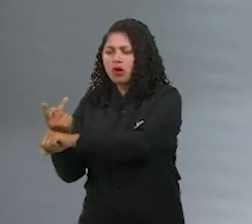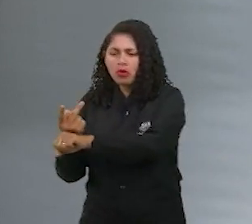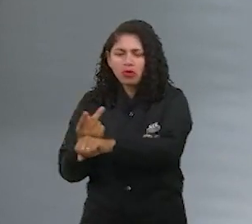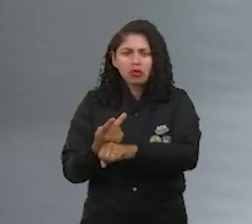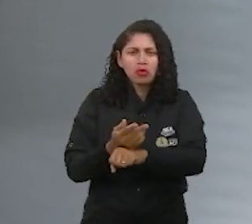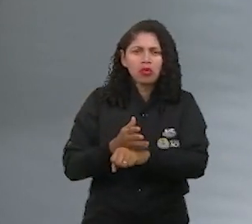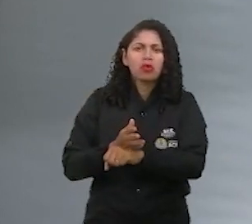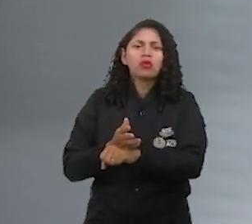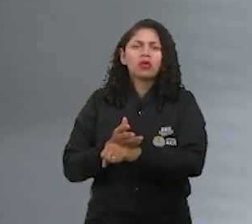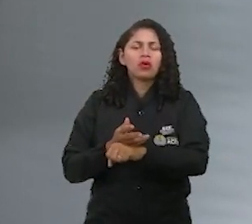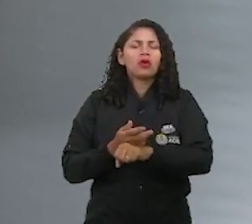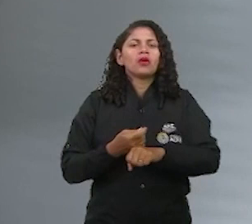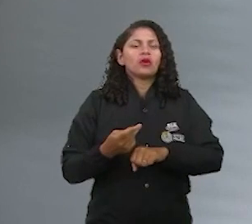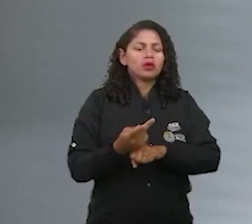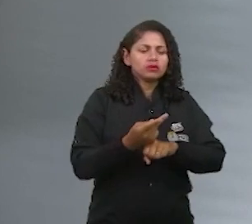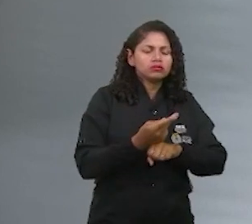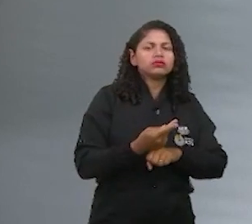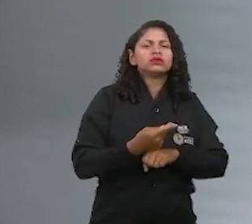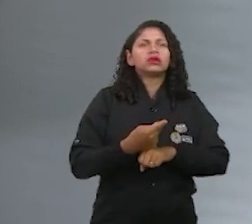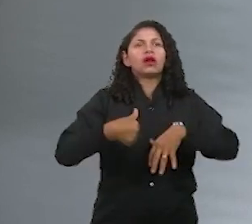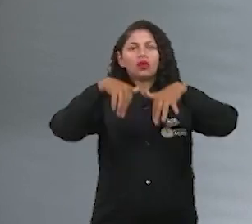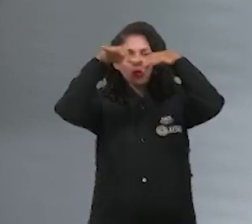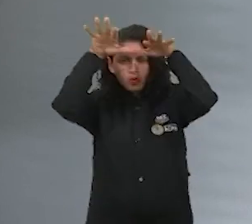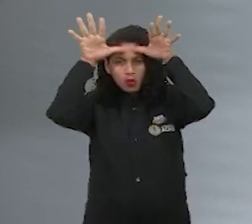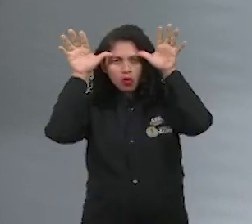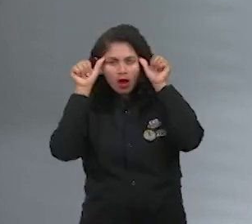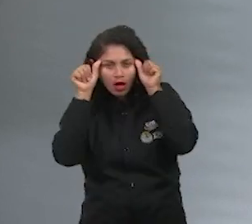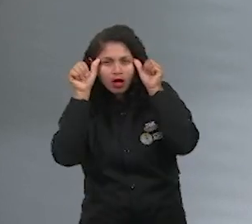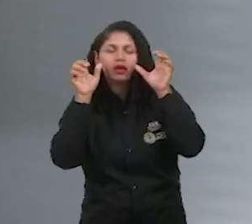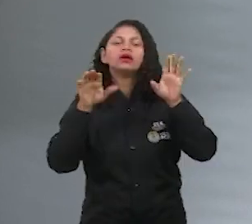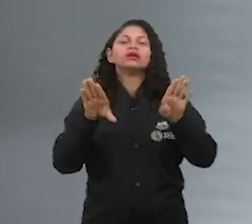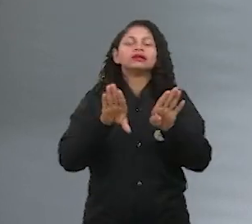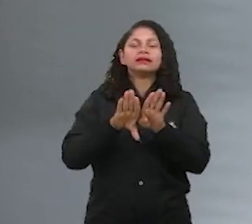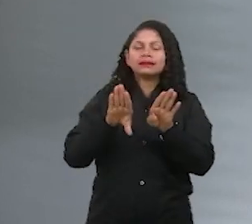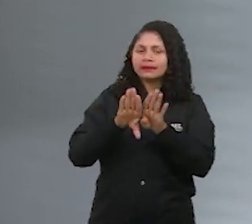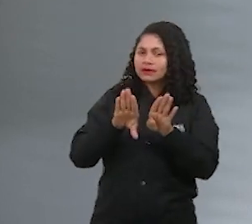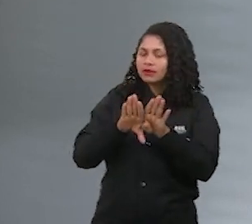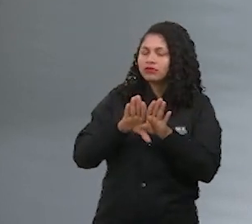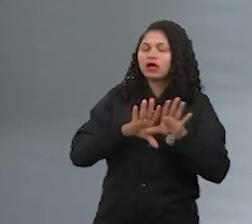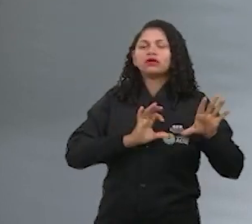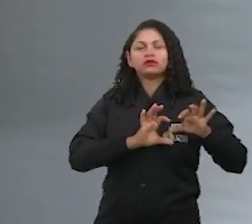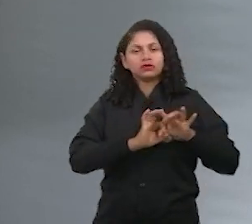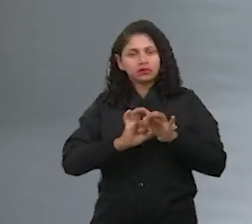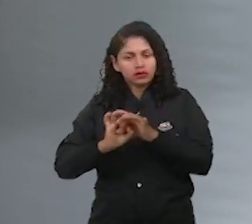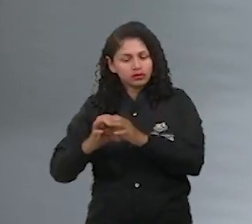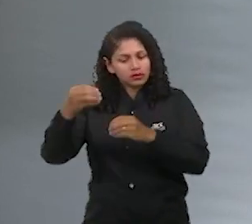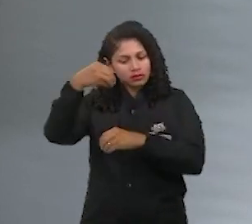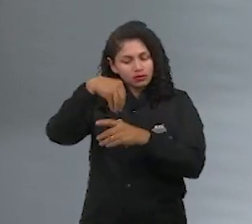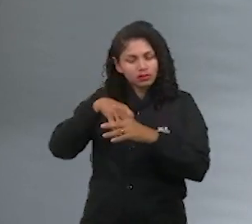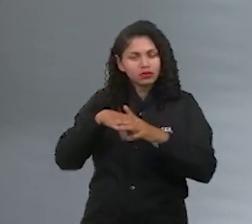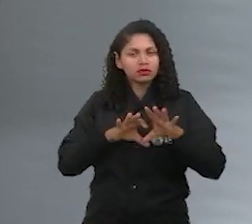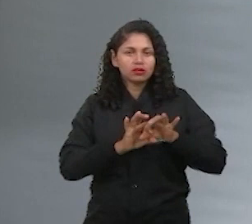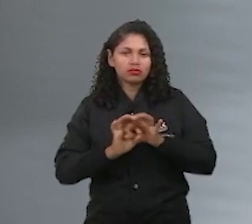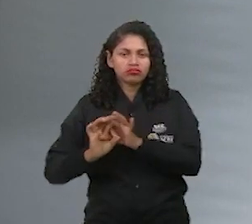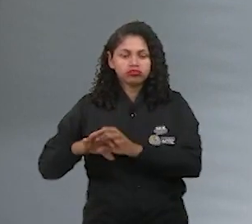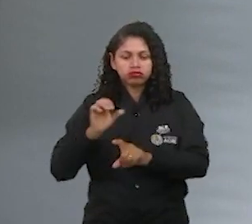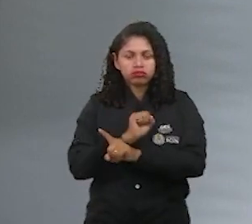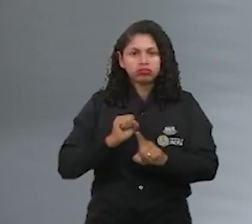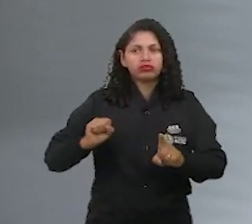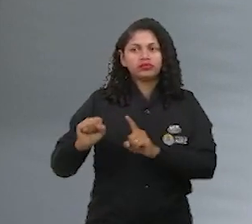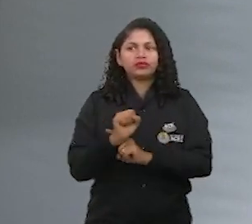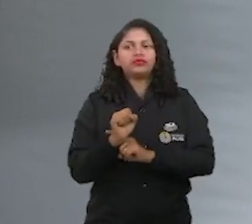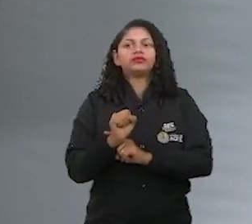litorais, né? Até mesmo o próprio Acre, né, tá aí nesse contexto social. Então, é um momento